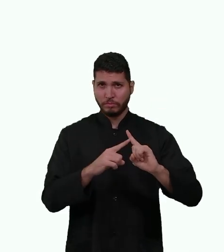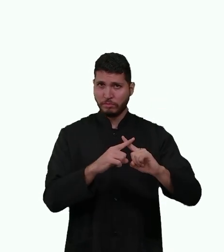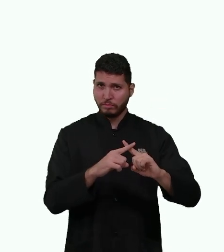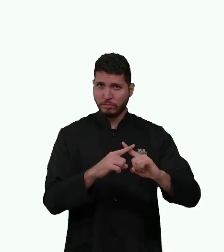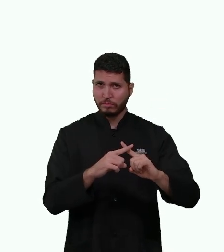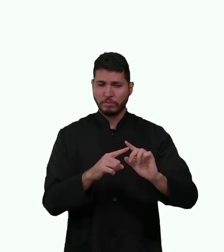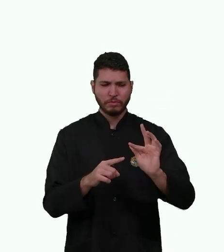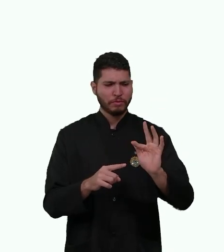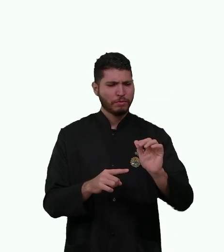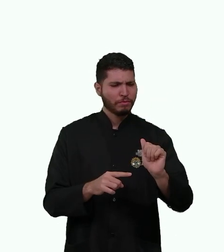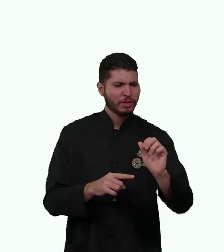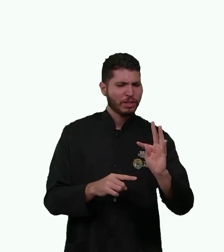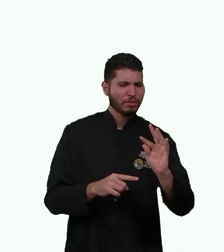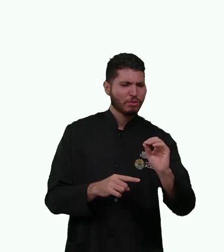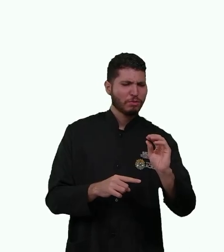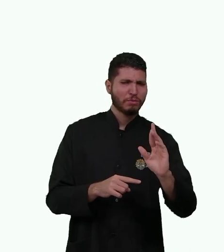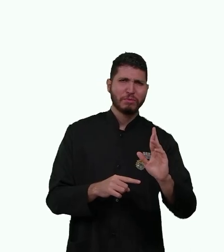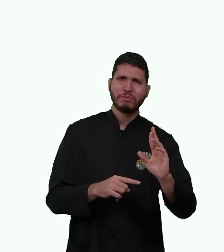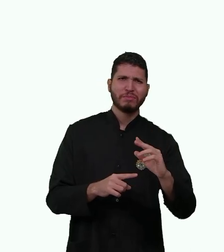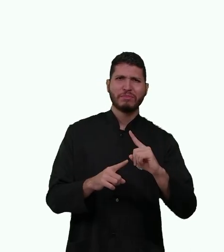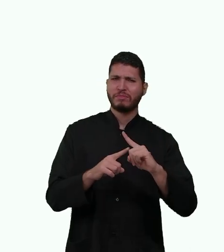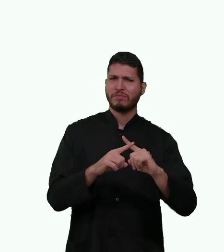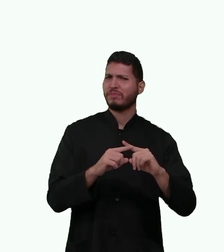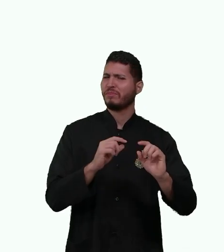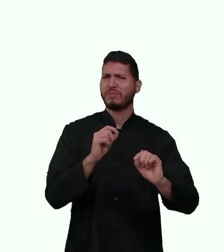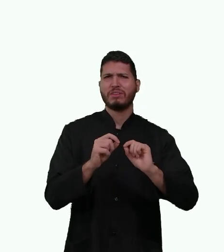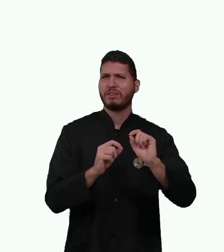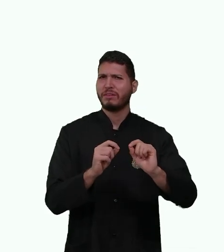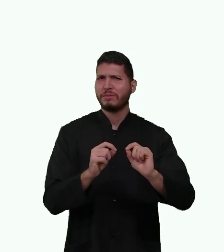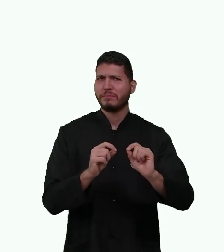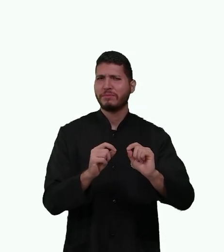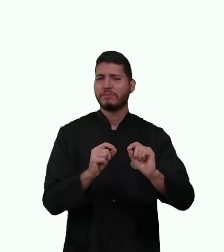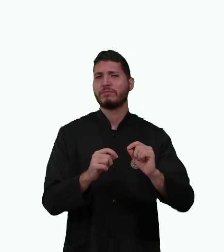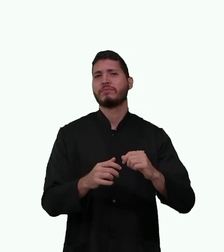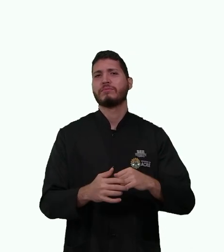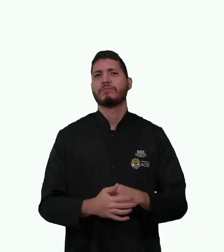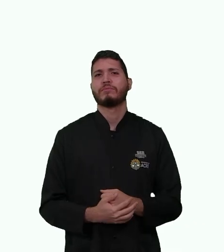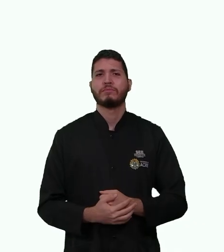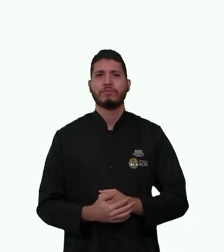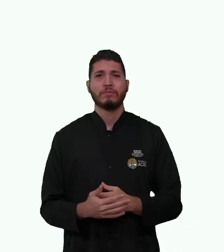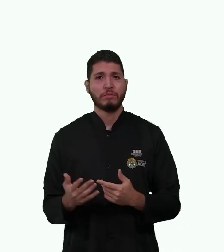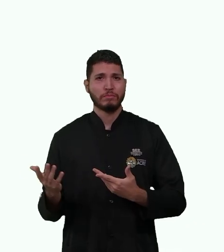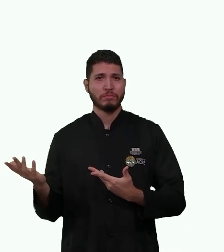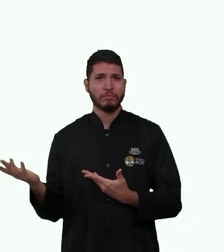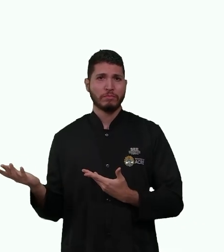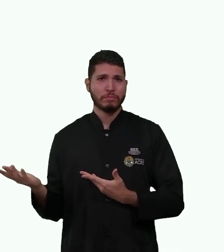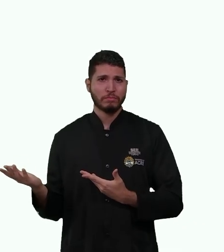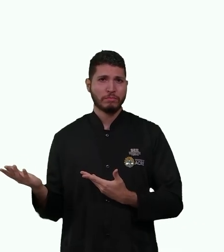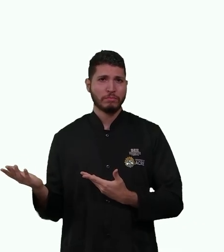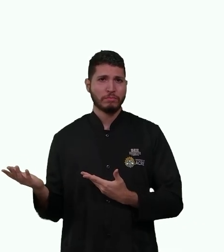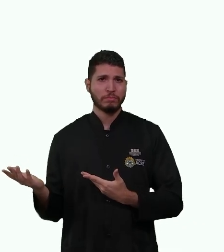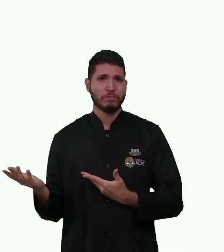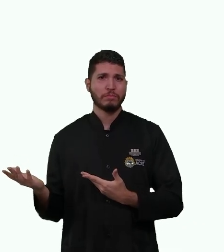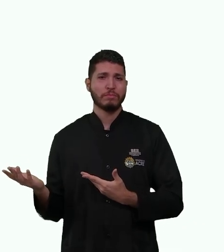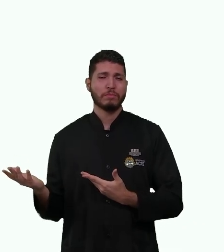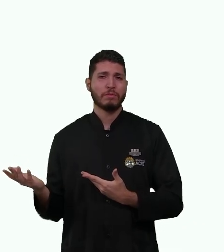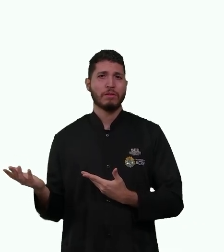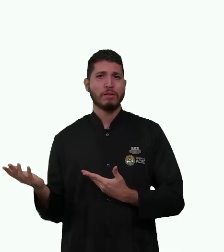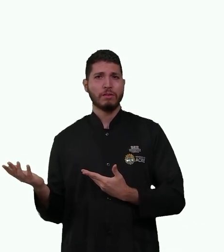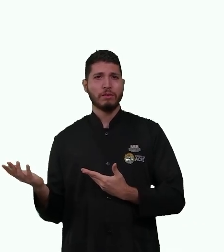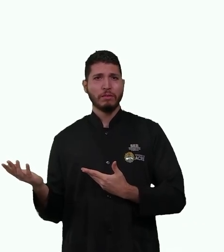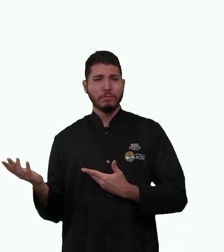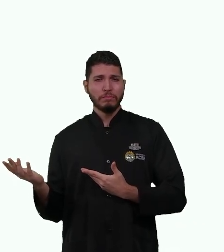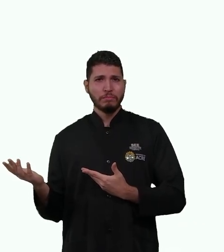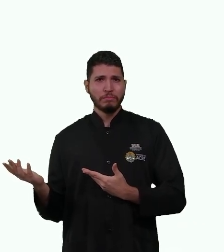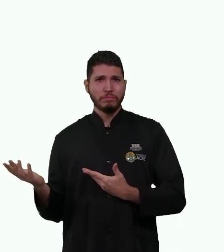é o fator de multiplicação? O fator de multiplicação é exatamente esse valor que incide sobre os aumentos ou descontos,